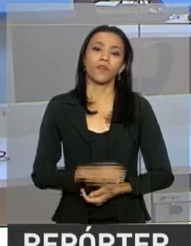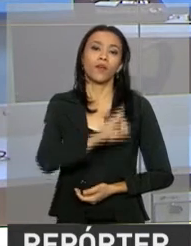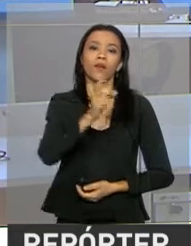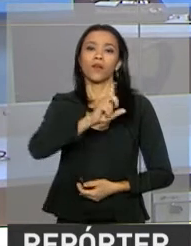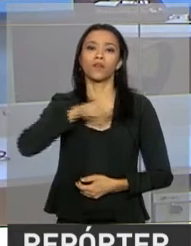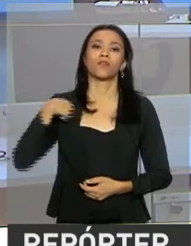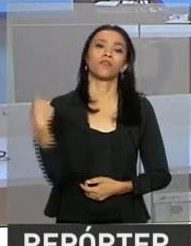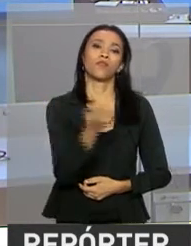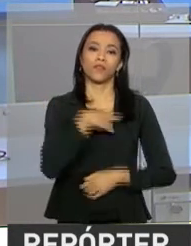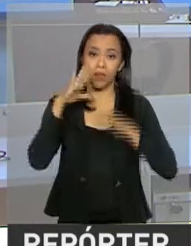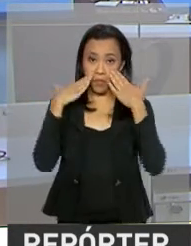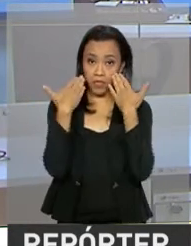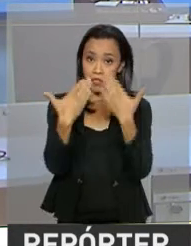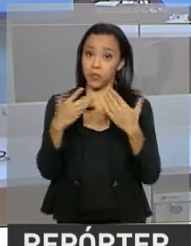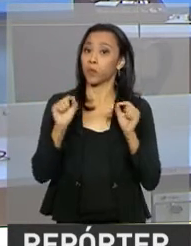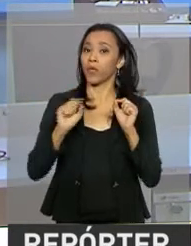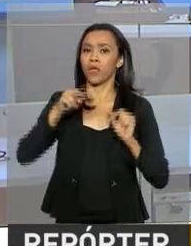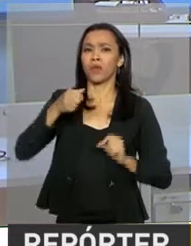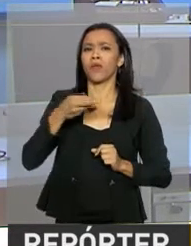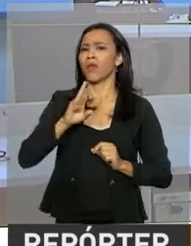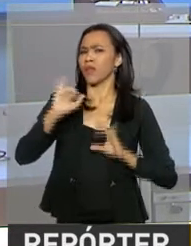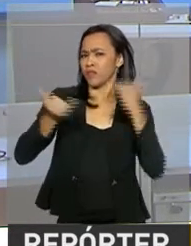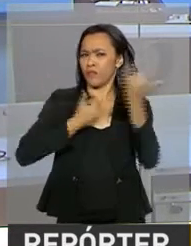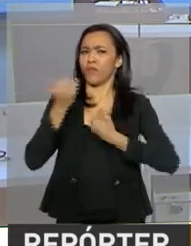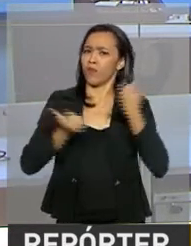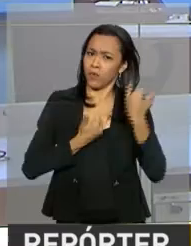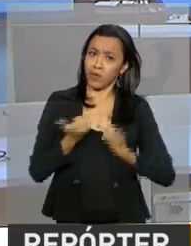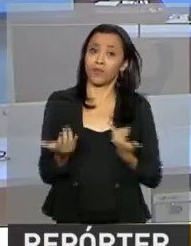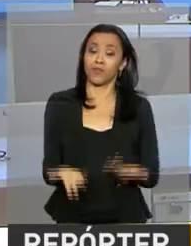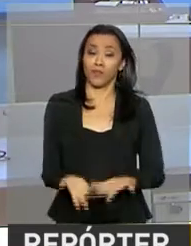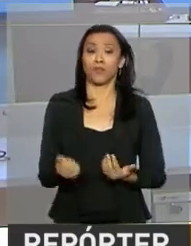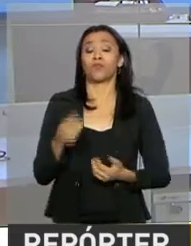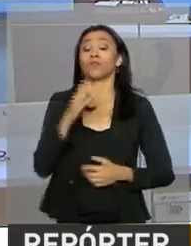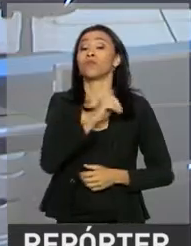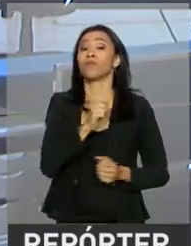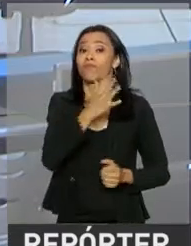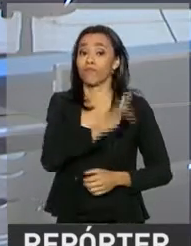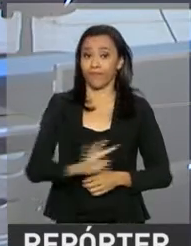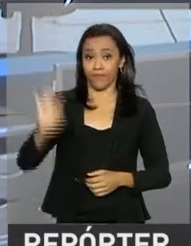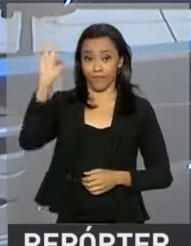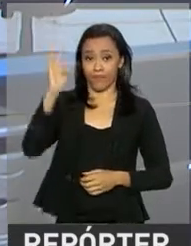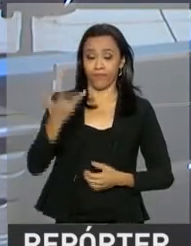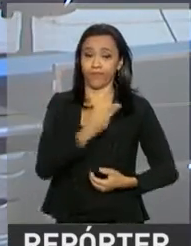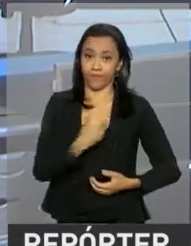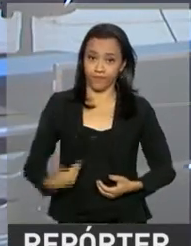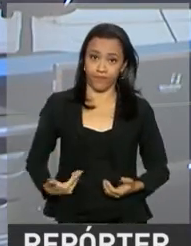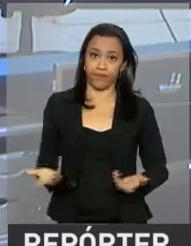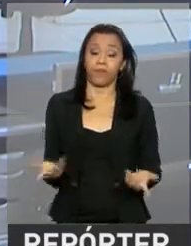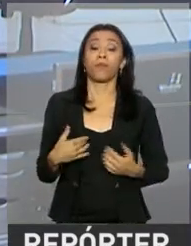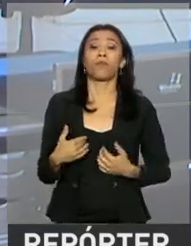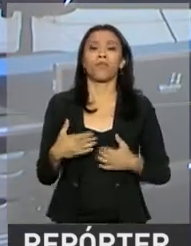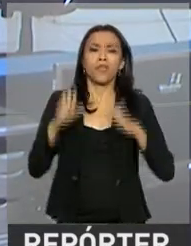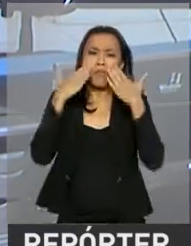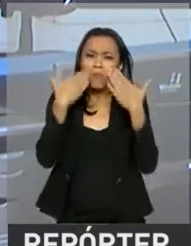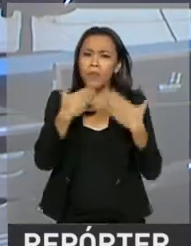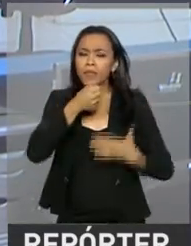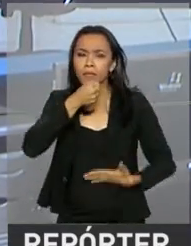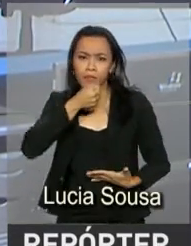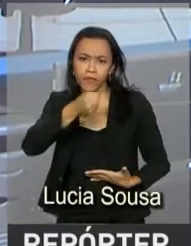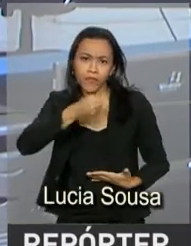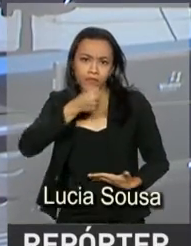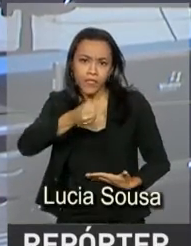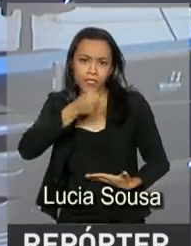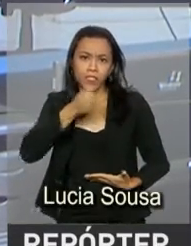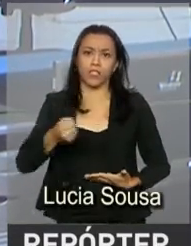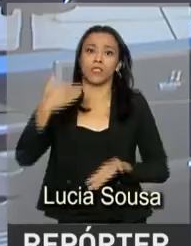Olá, estamos de volta com o repórter NBR e as notícias do Poder Executivo Federal. Em entrevista exclusiva à TV NBR, o